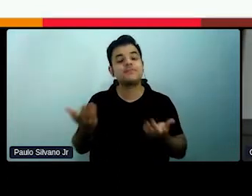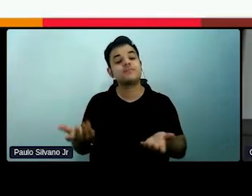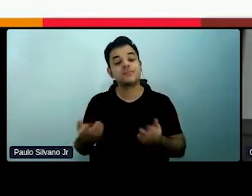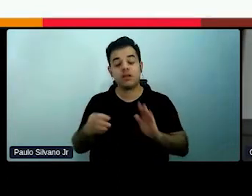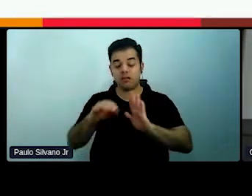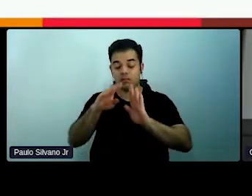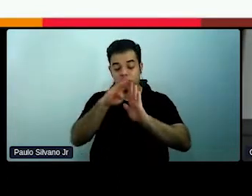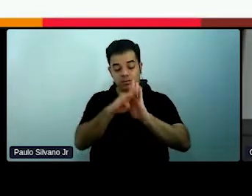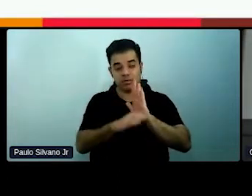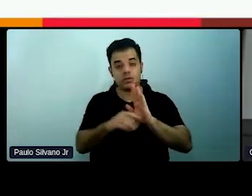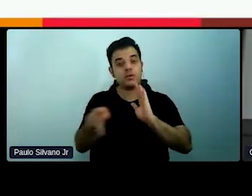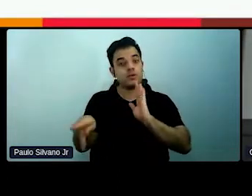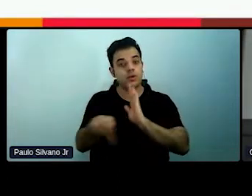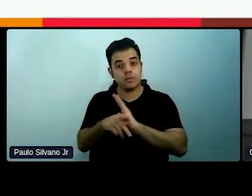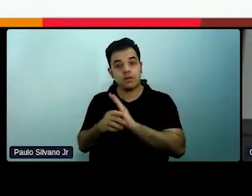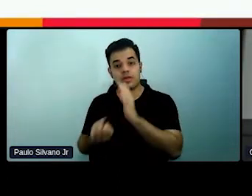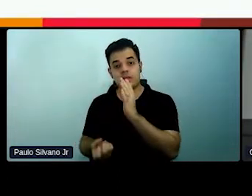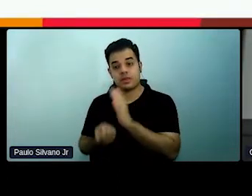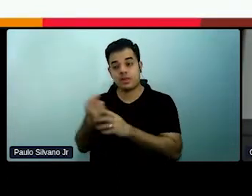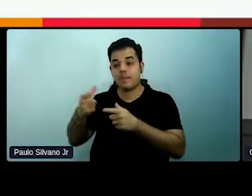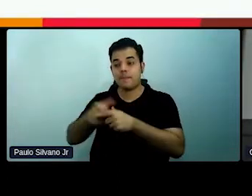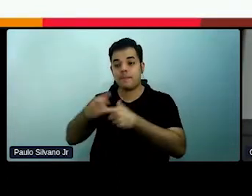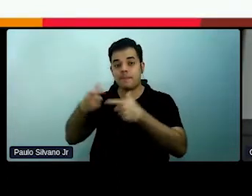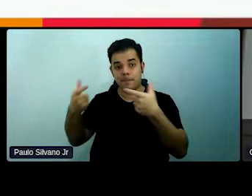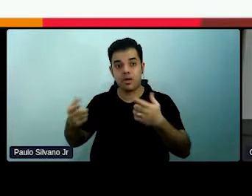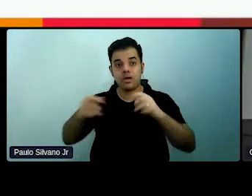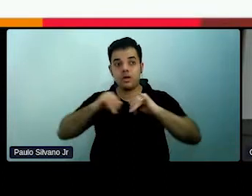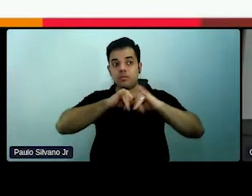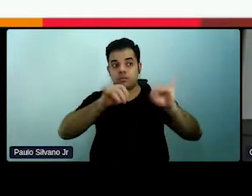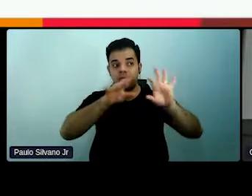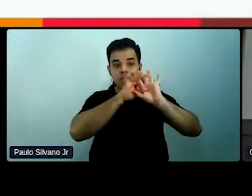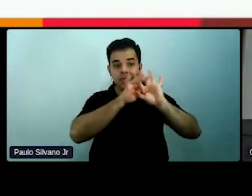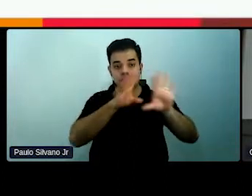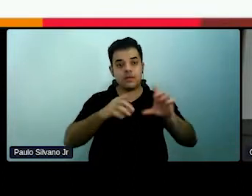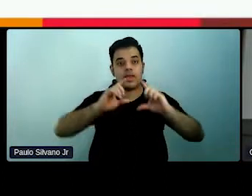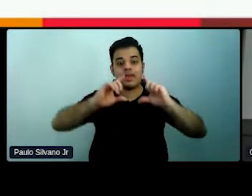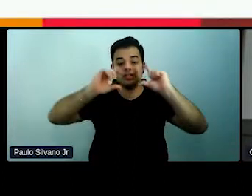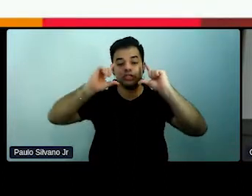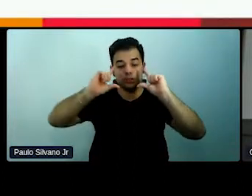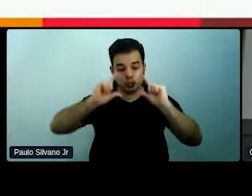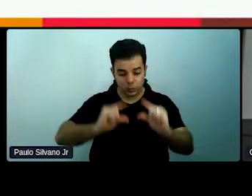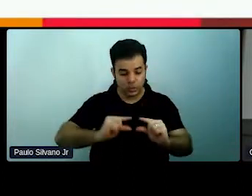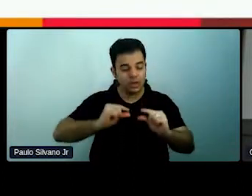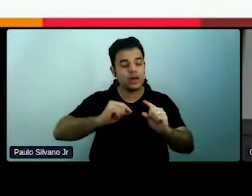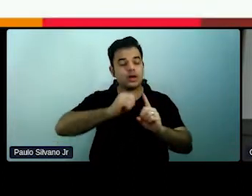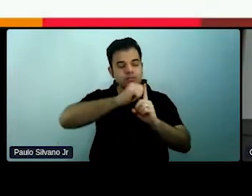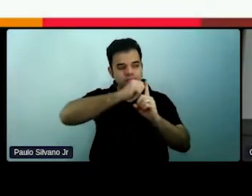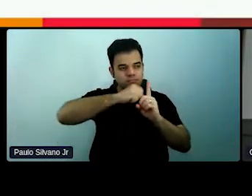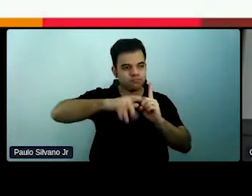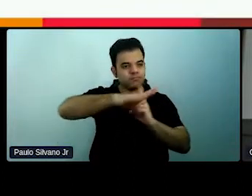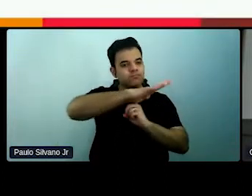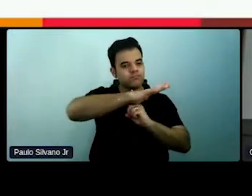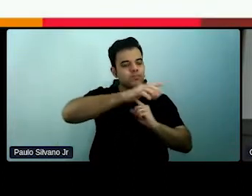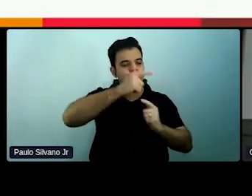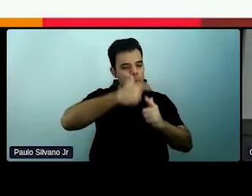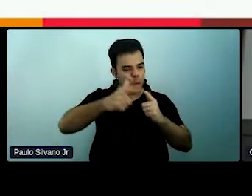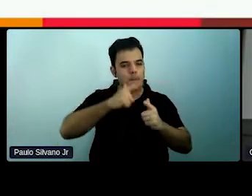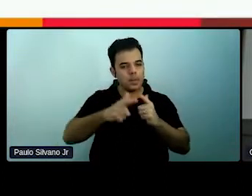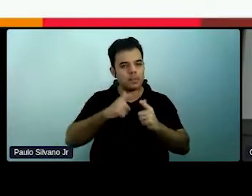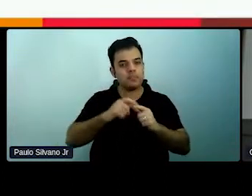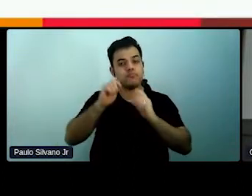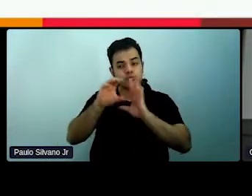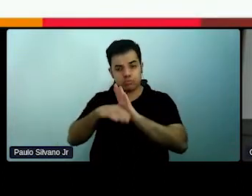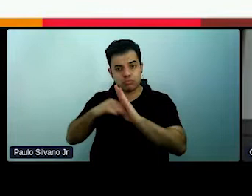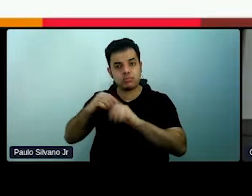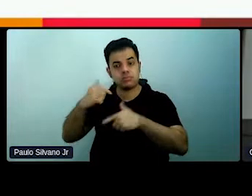política pública são iniciativas majoritariamente públicas que buscam mitigar problemas sociais. Conceitualmente, ela pode ser trabalhada dentro do